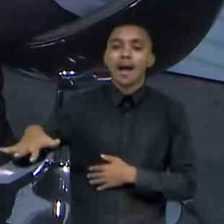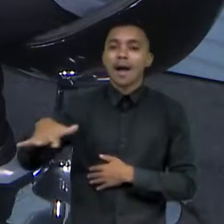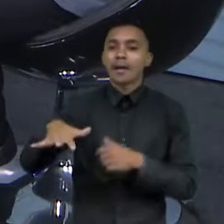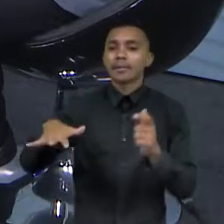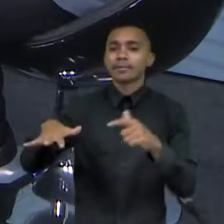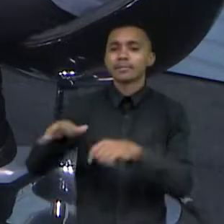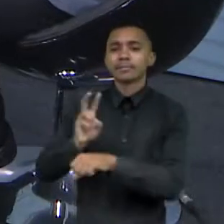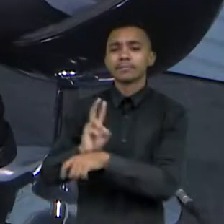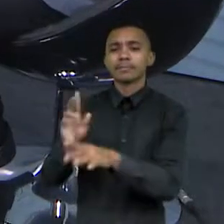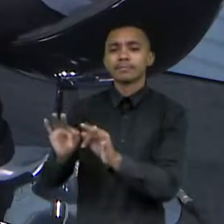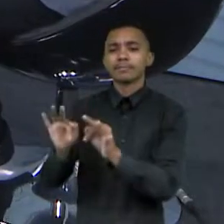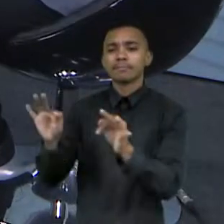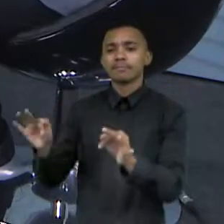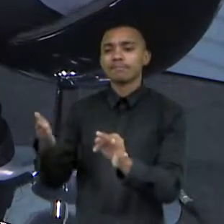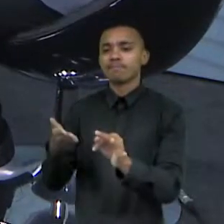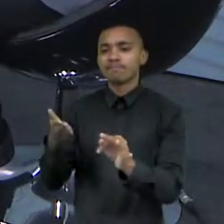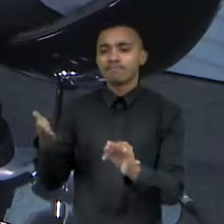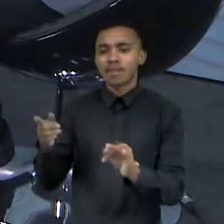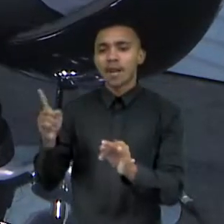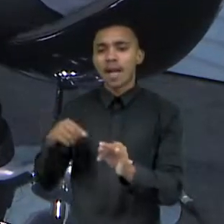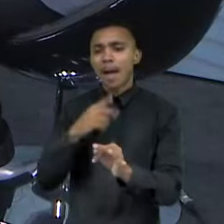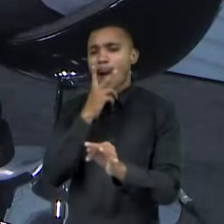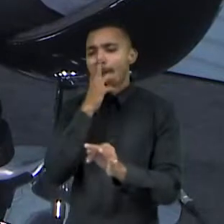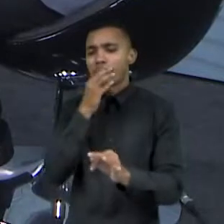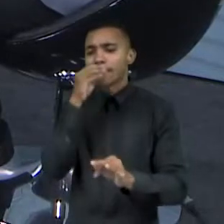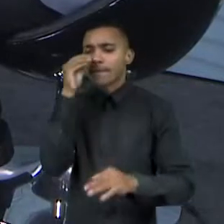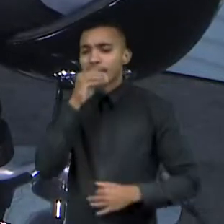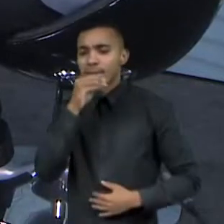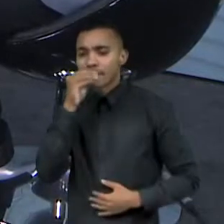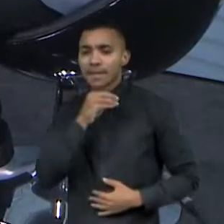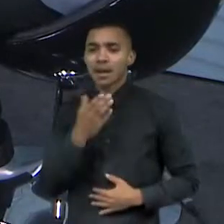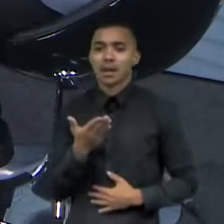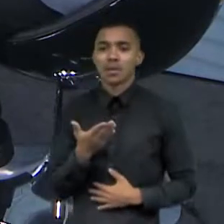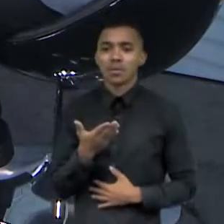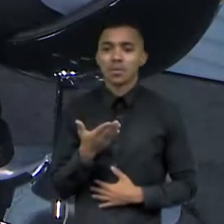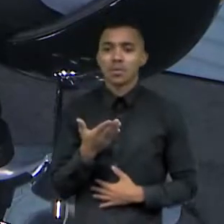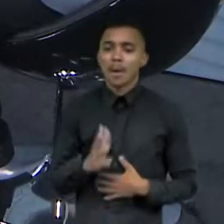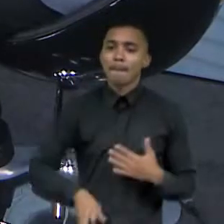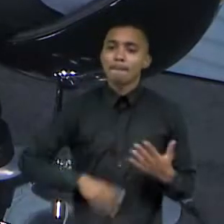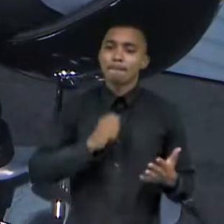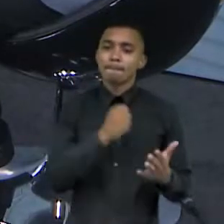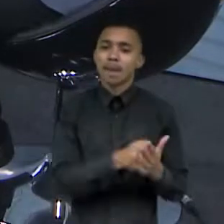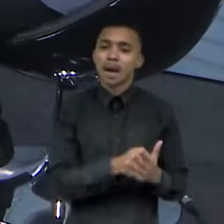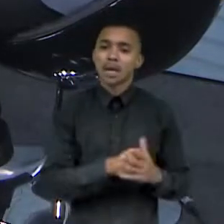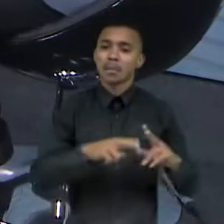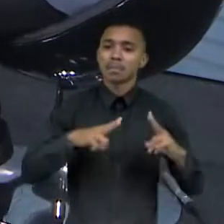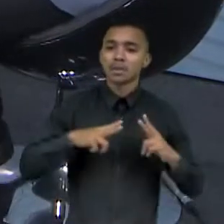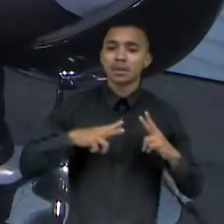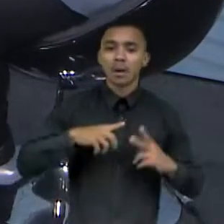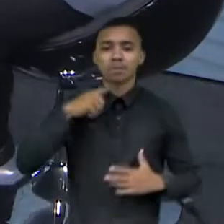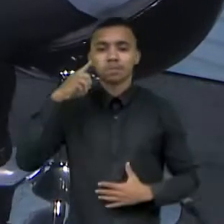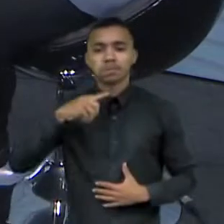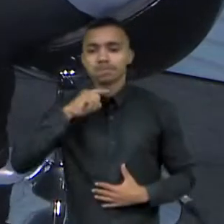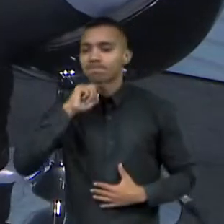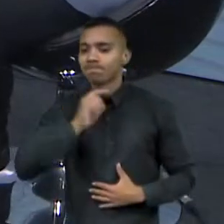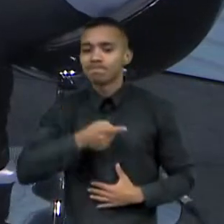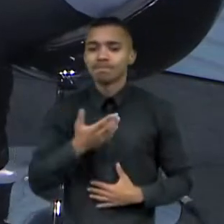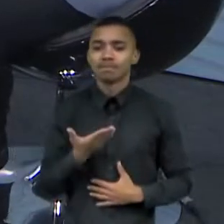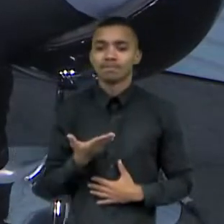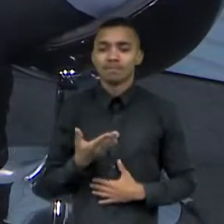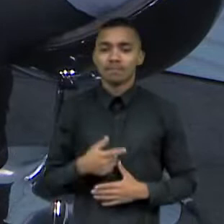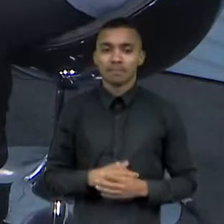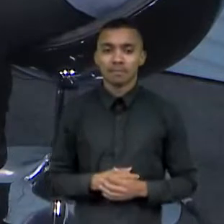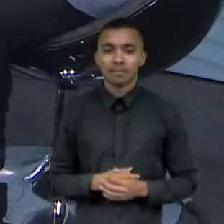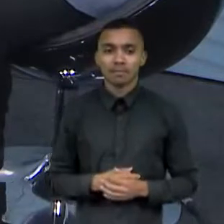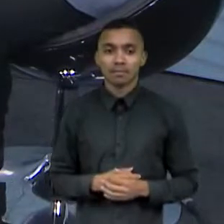assim, em situação de vulnerabilidade. Uhum. Inclusive, não podem contratar advogados particulares, etc. Uhum. A